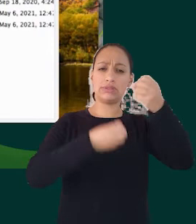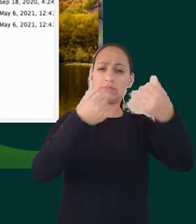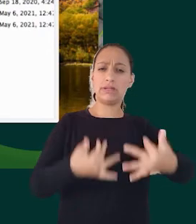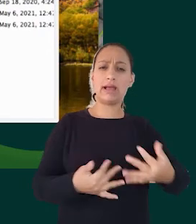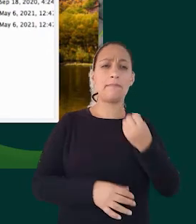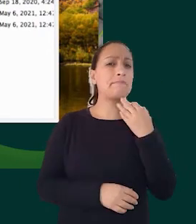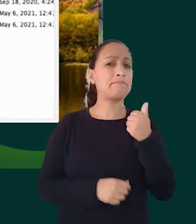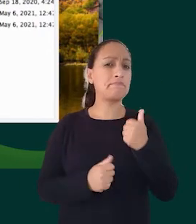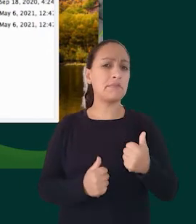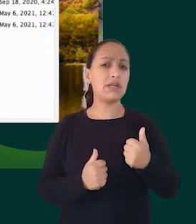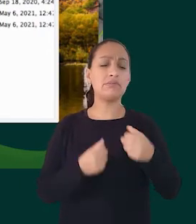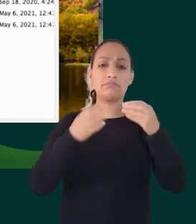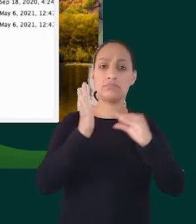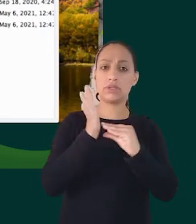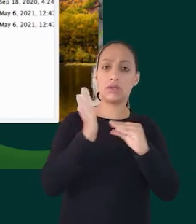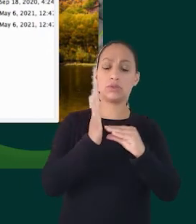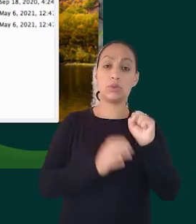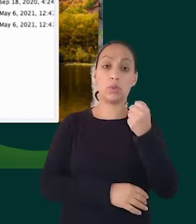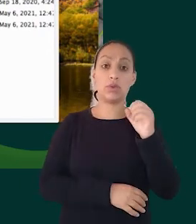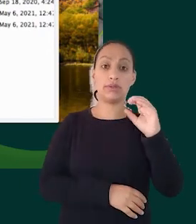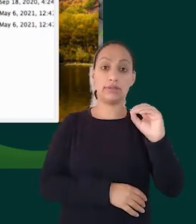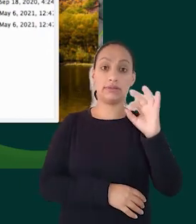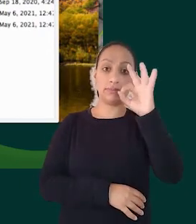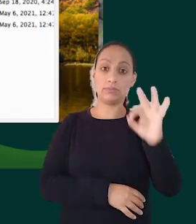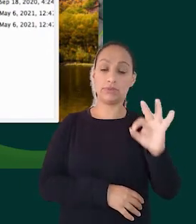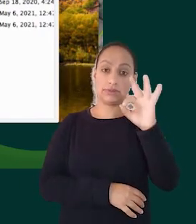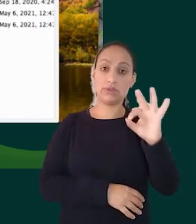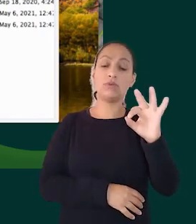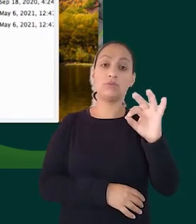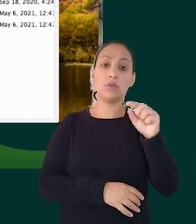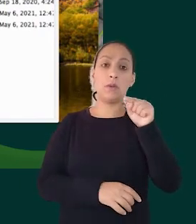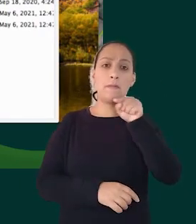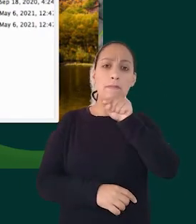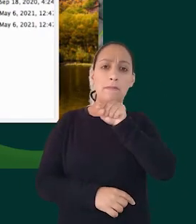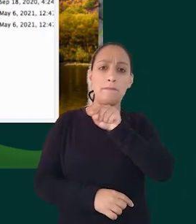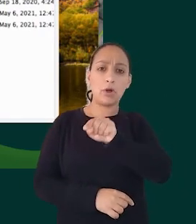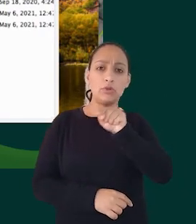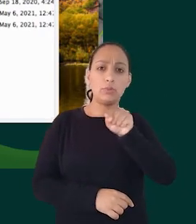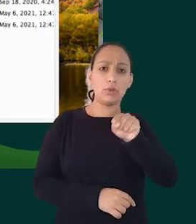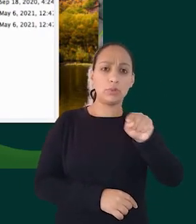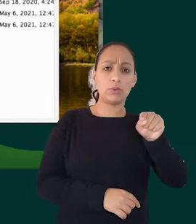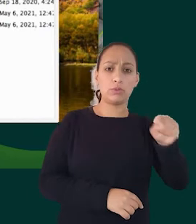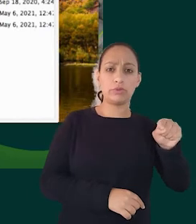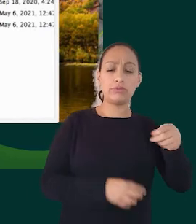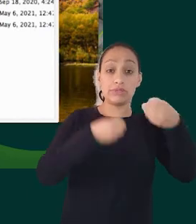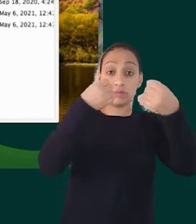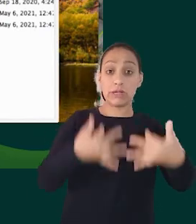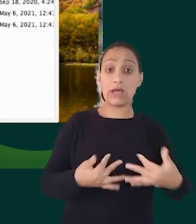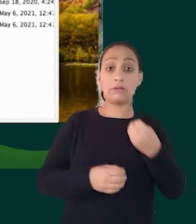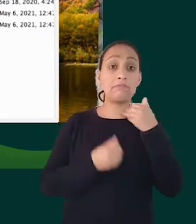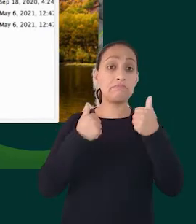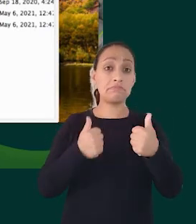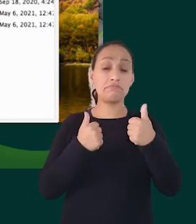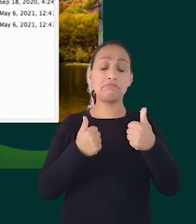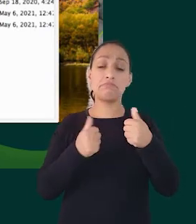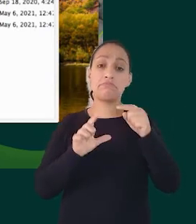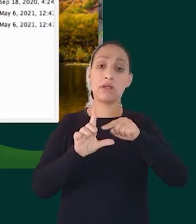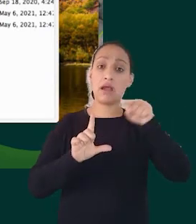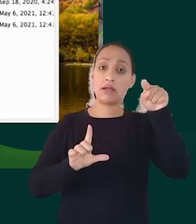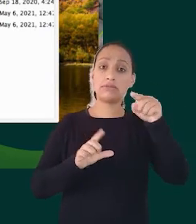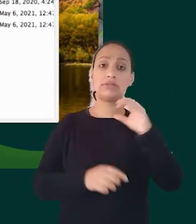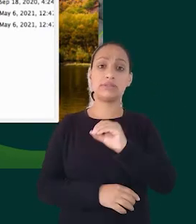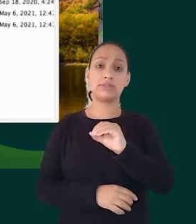E 82% dos meus pontos estão bem explicados pela essa minha reta. Isso vai de 0 a 1, vai de